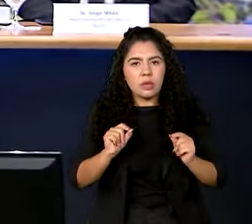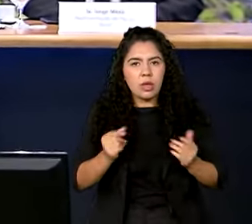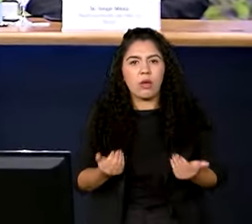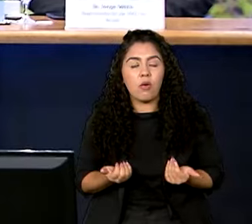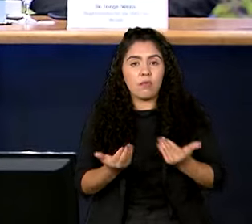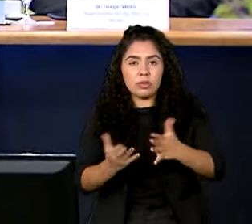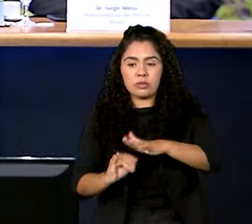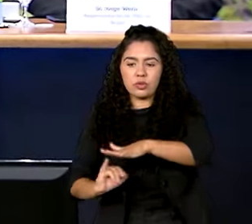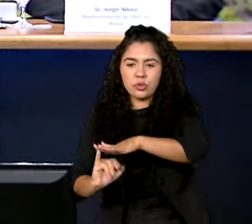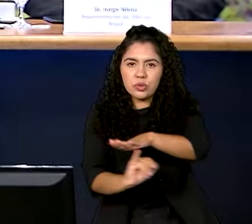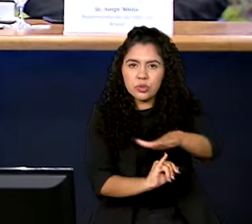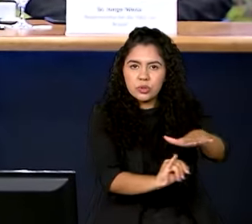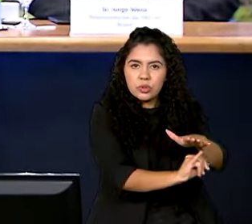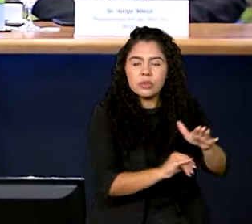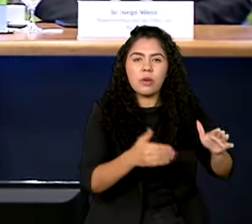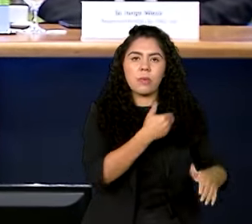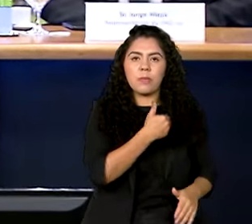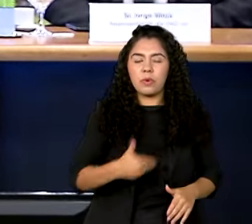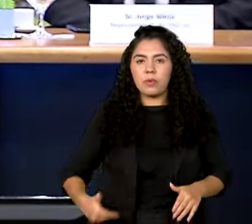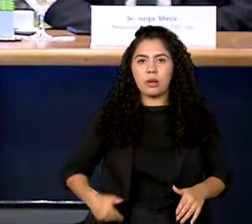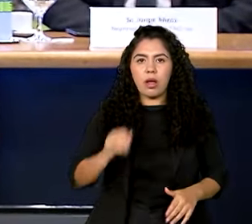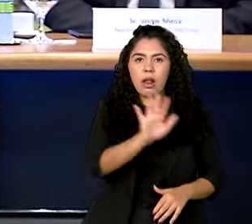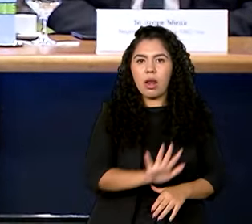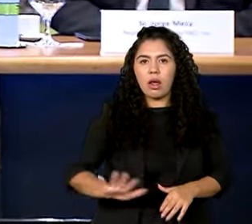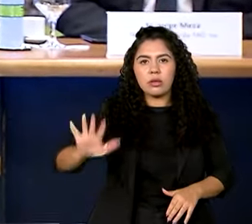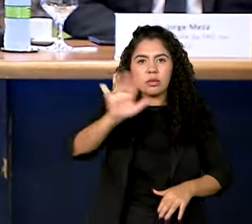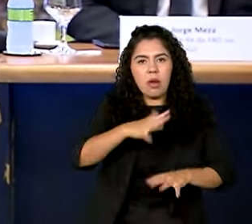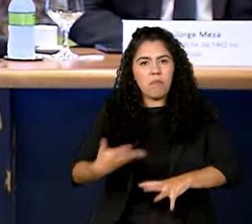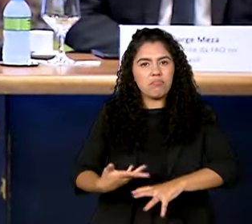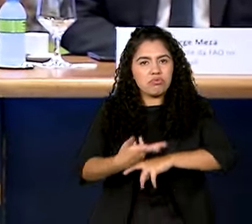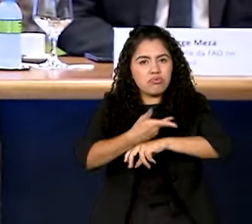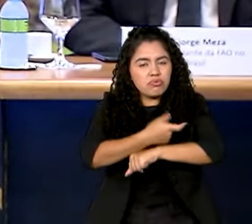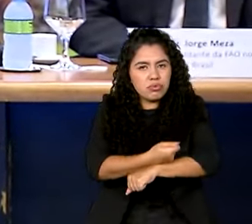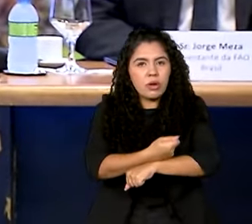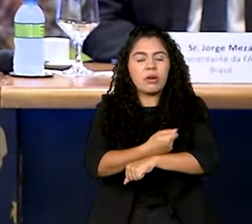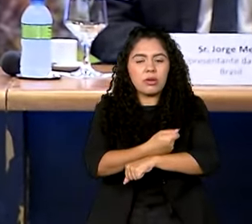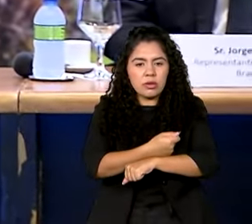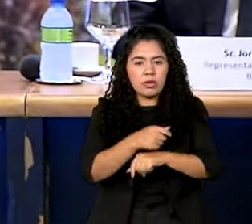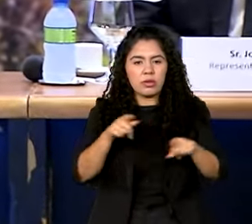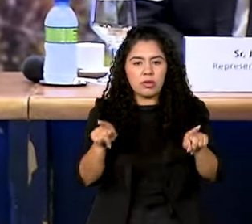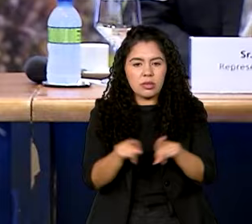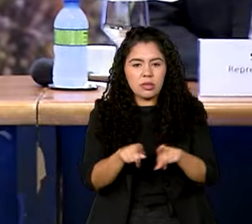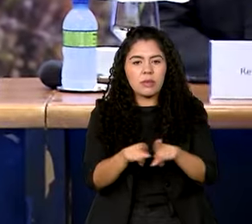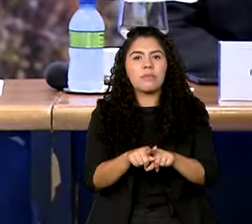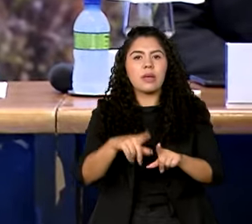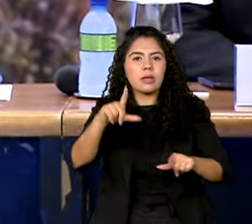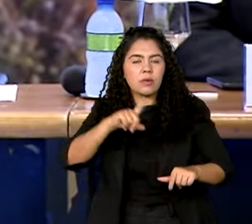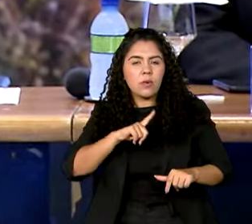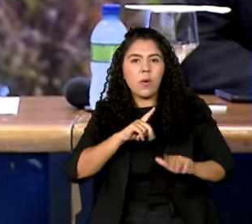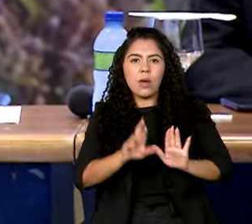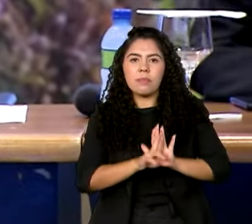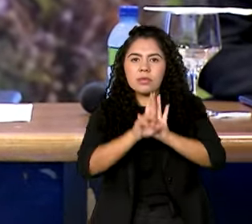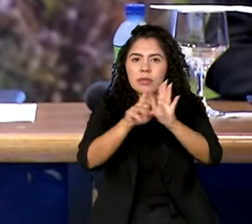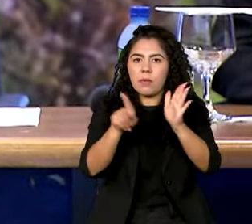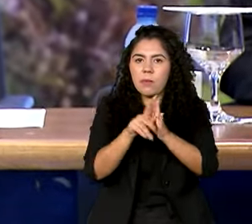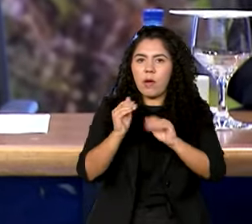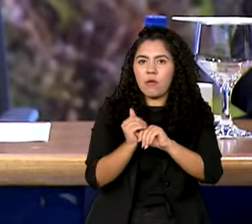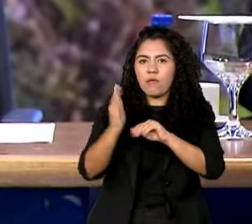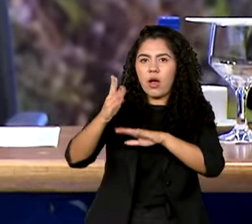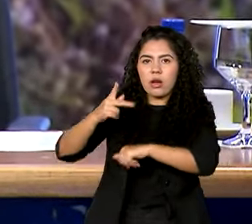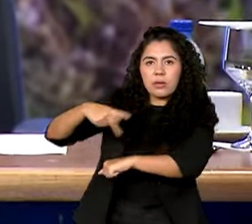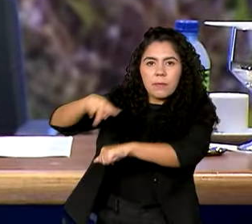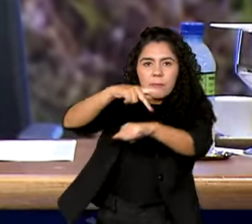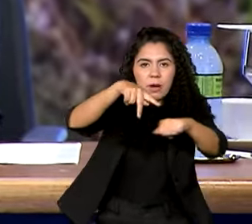instituições públicas nacionais para interação com entes, com gêneros estrangeiros e a concepção